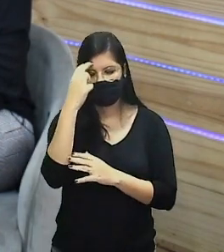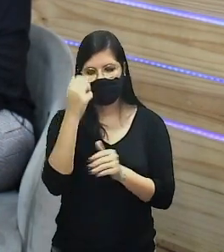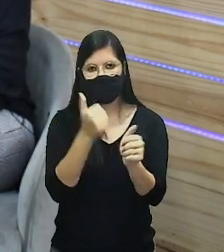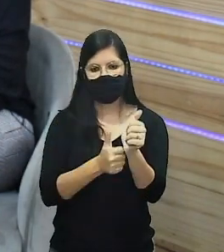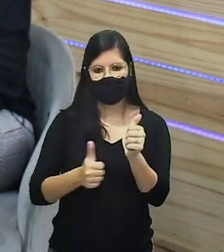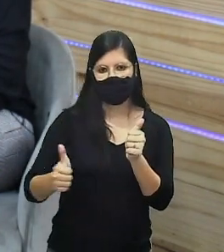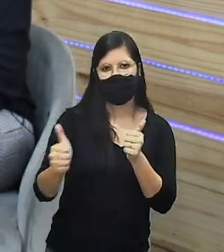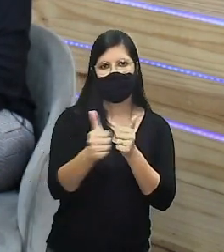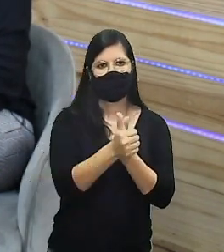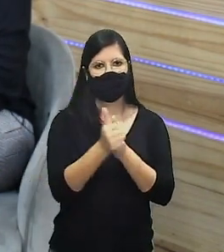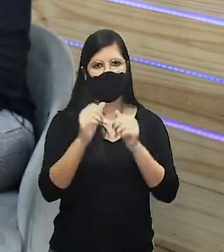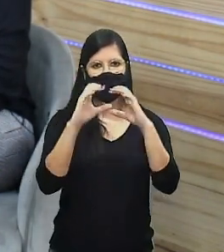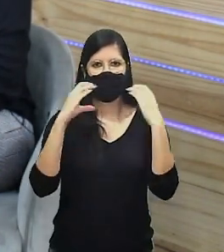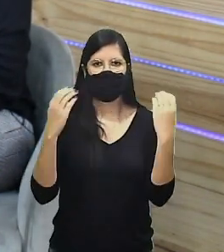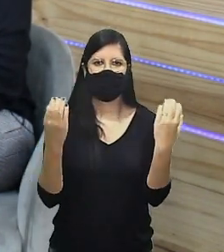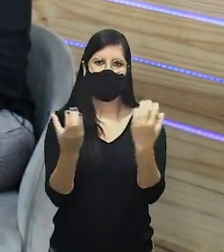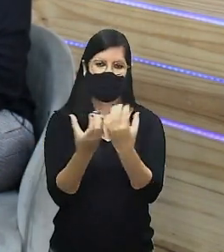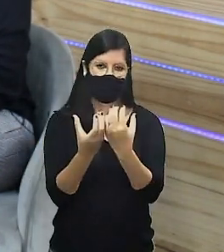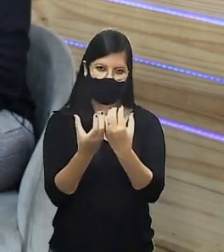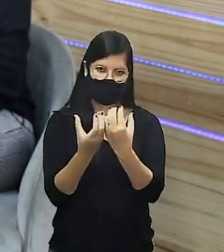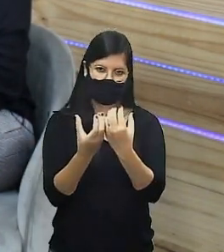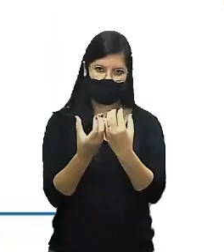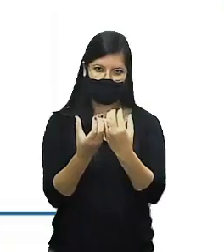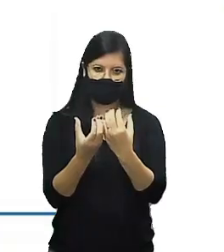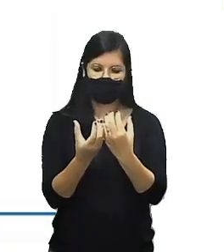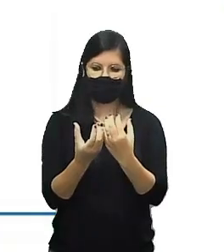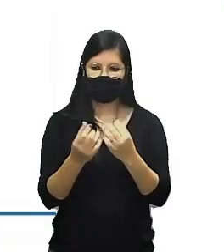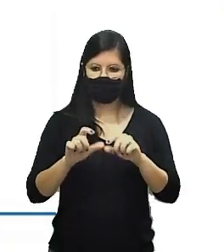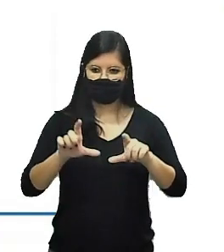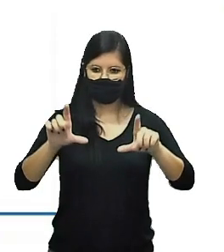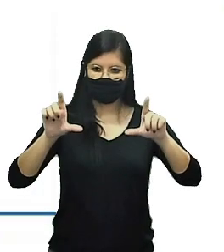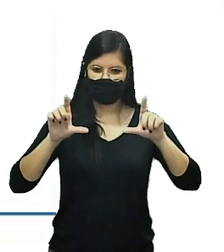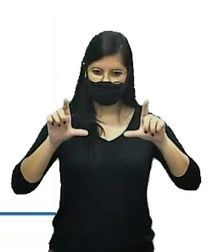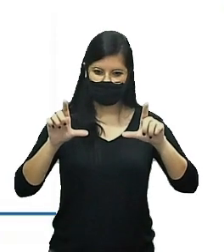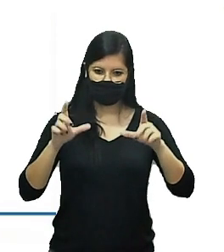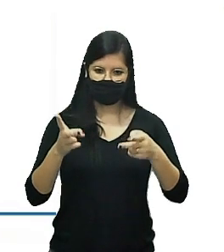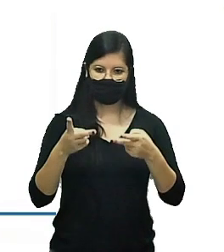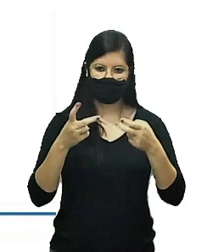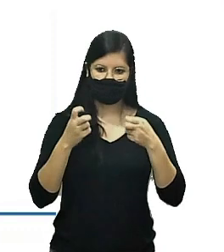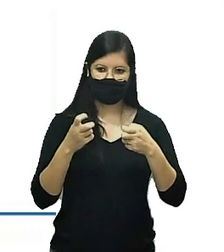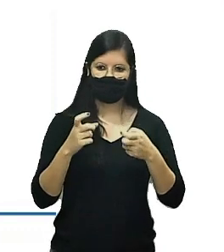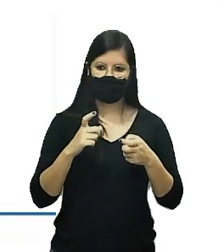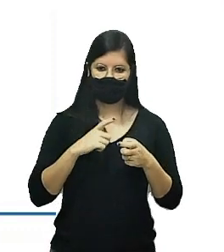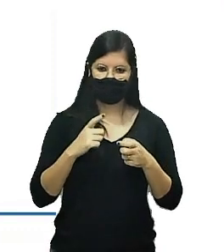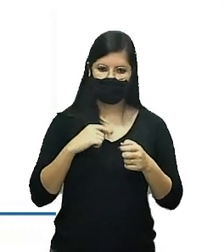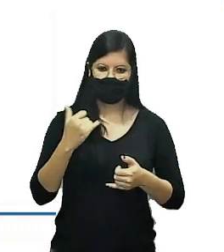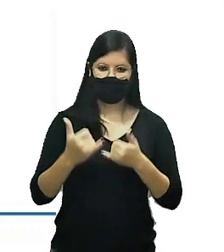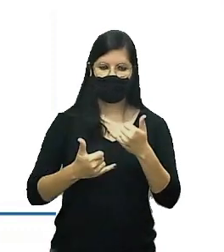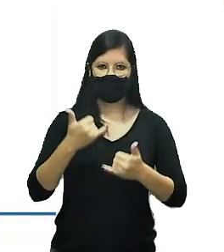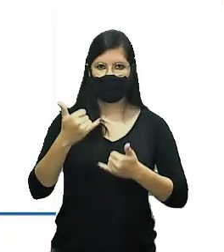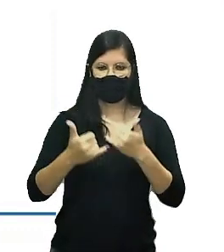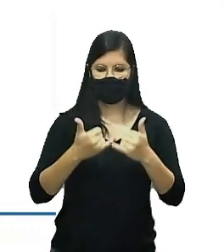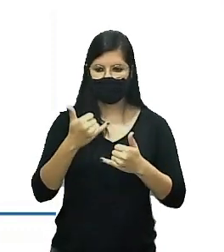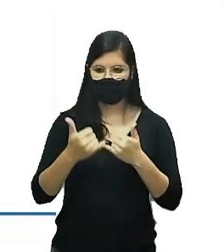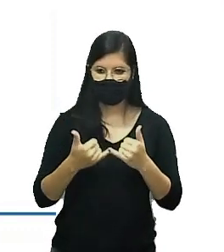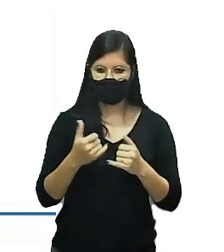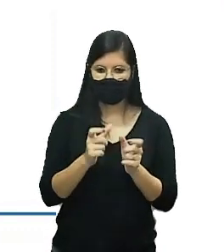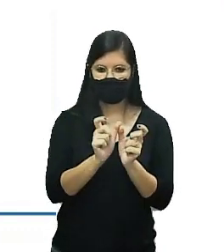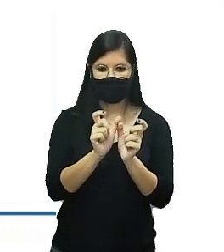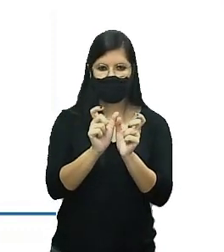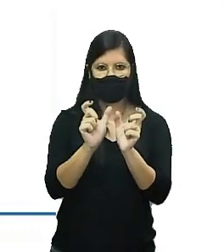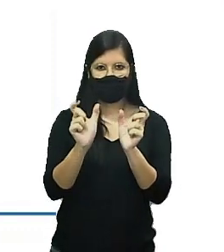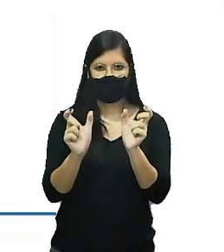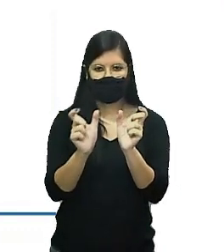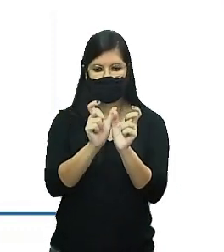protagonismo dessa comunidade. Aí a gente tem na tela, se você conseguir nos acompanhar, a gente tem um jogo aí, né, de palavras que a